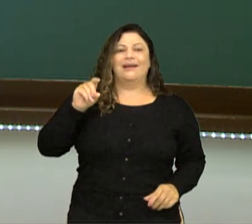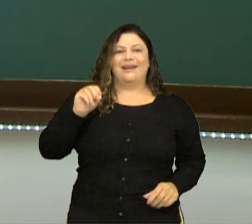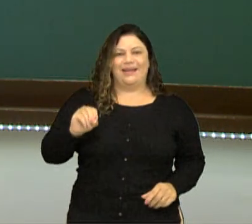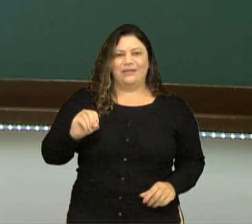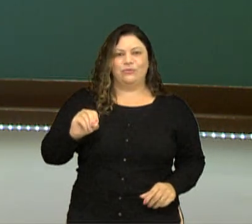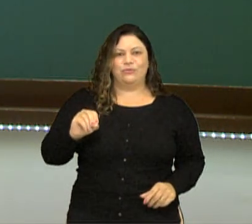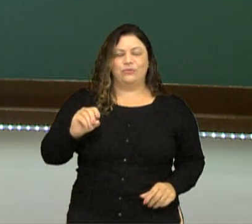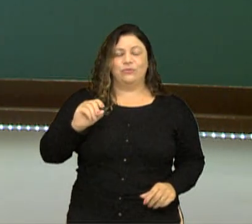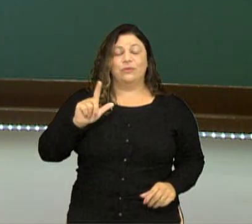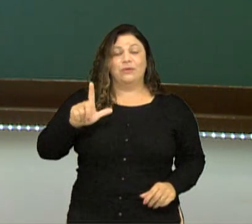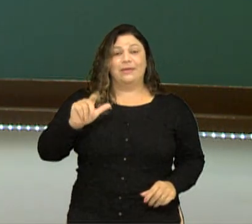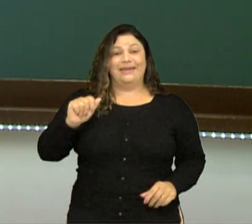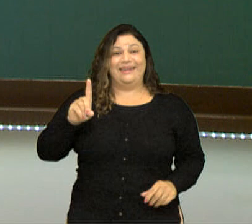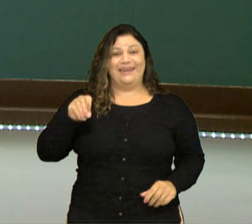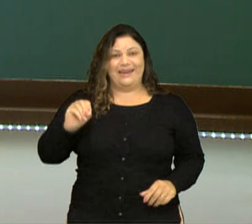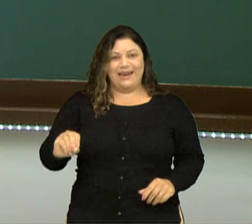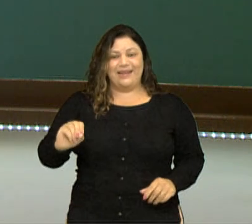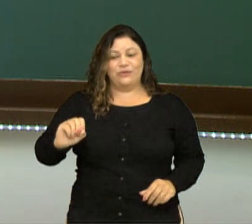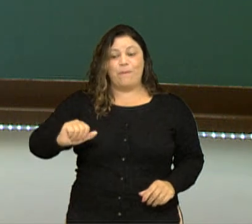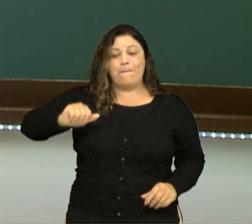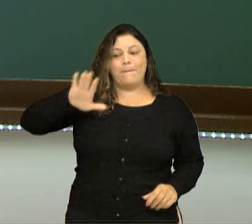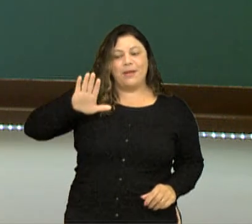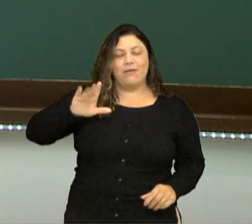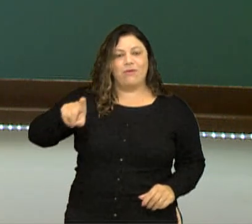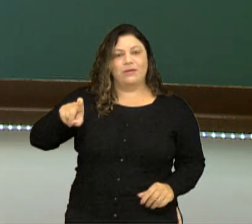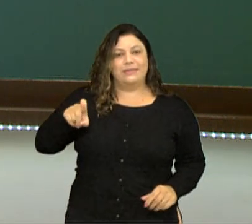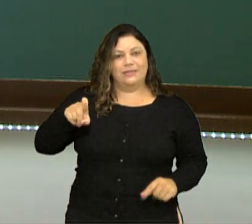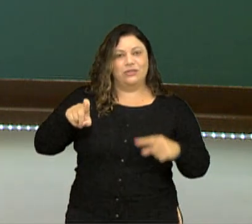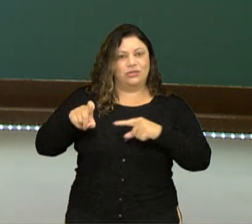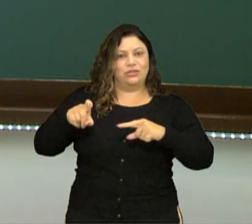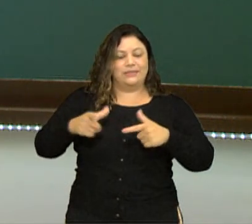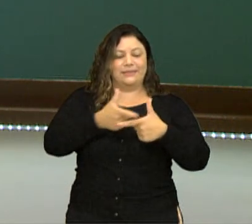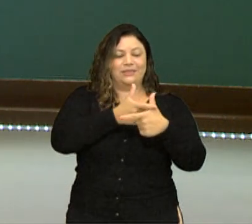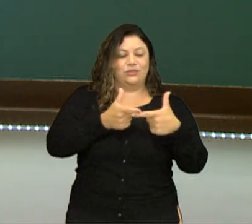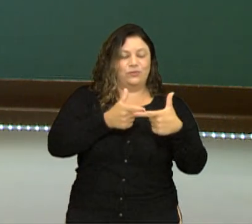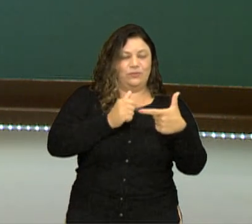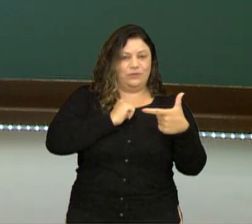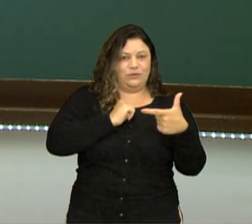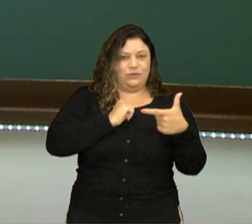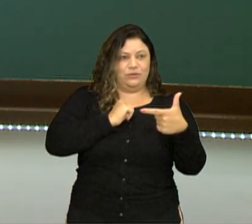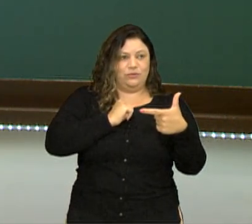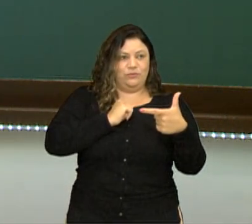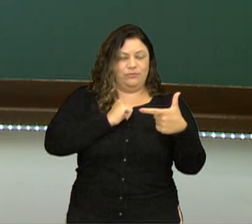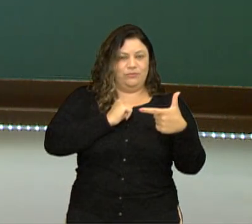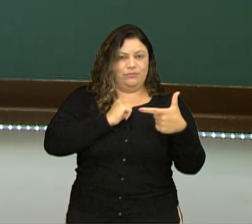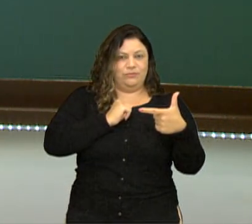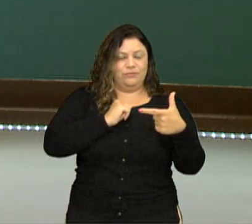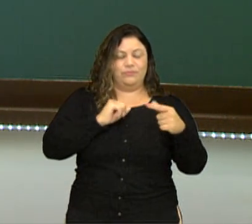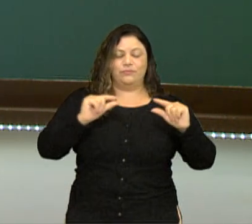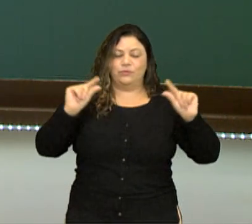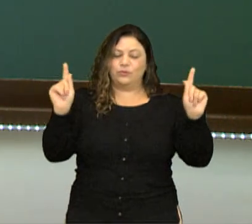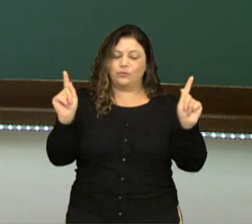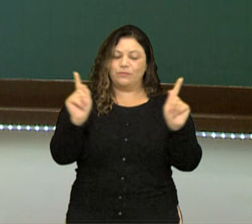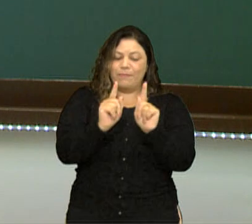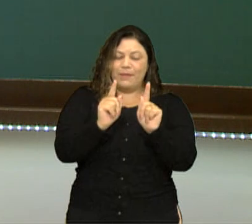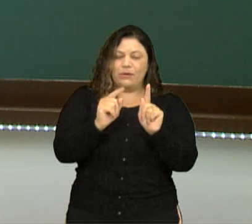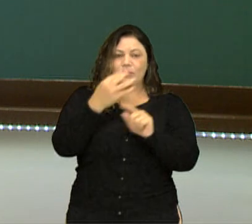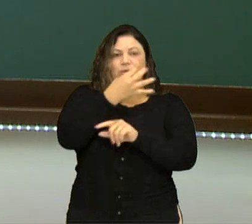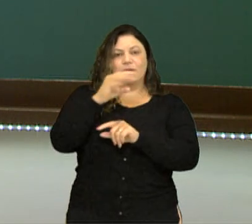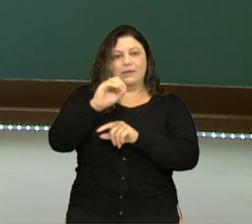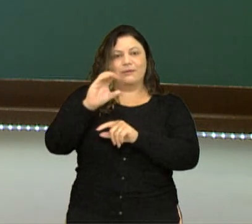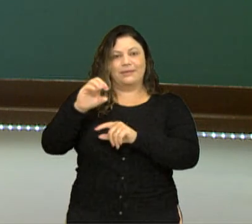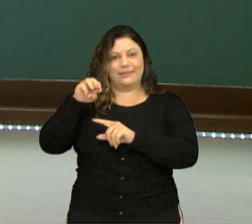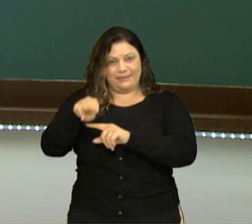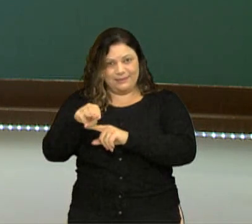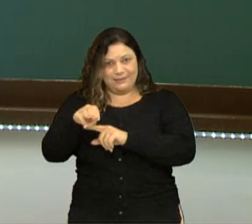o lado do triângulo maior, que é x, dividido pelo lado do menor, que é 40